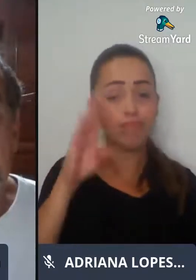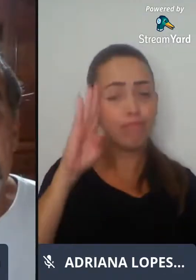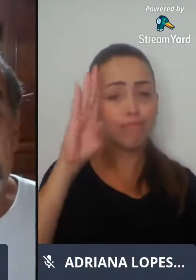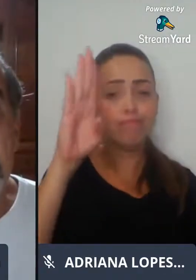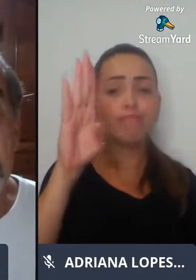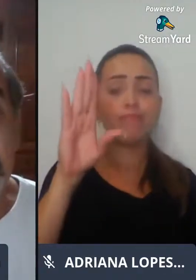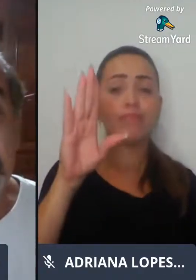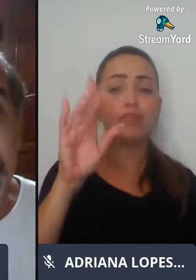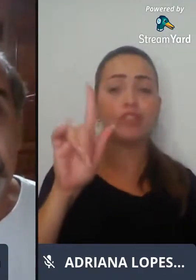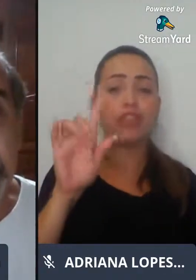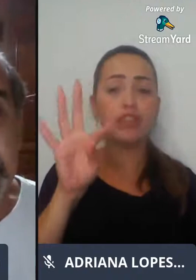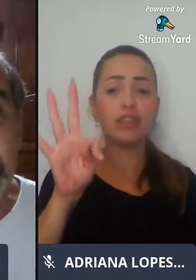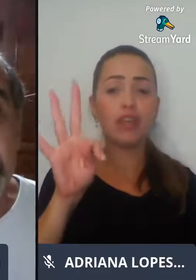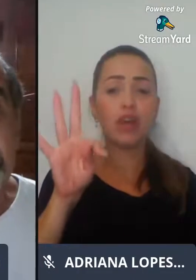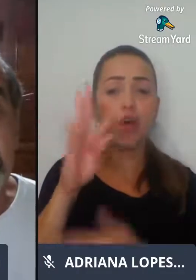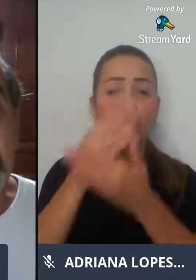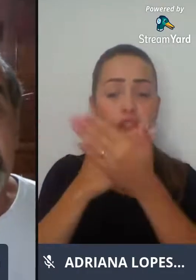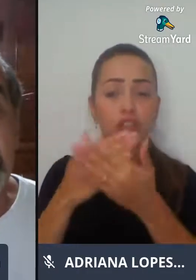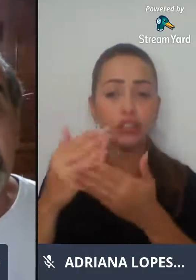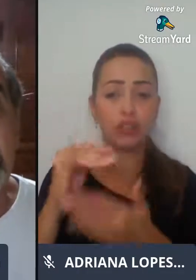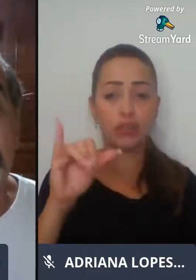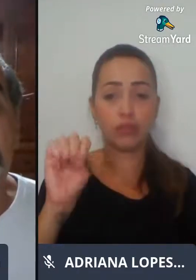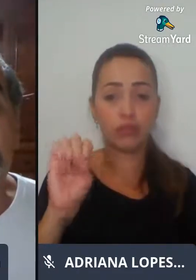é? Da SBEM,